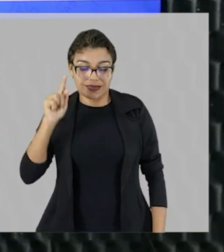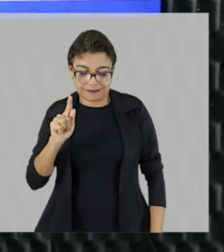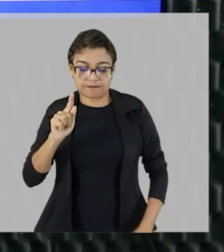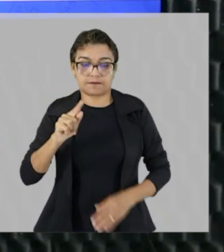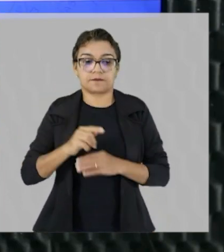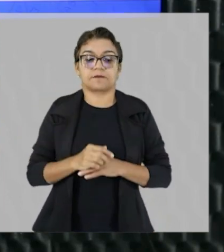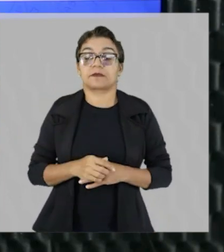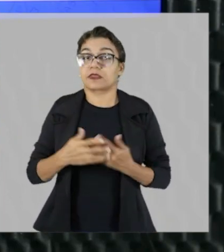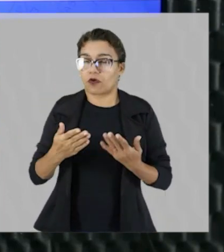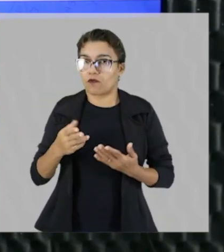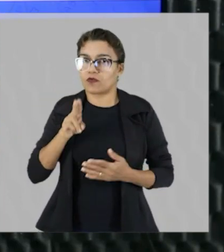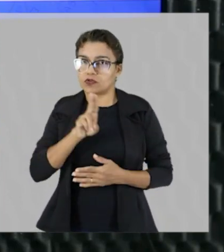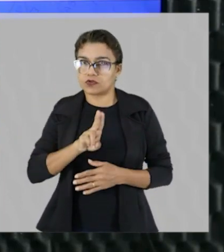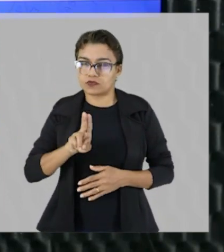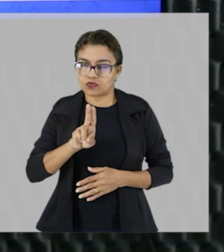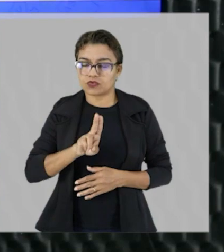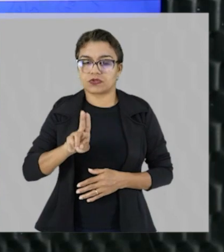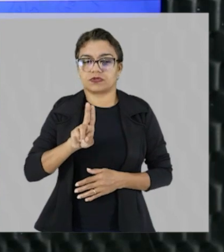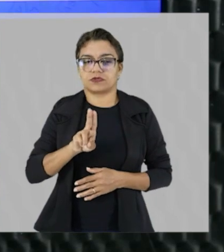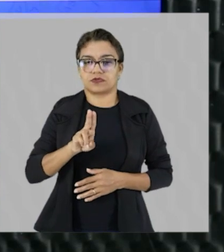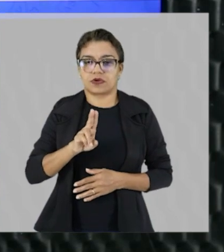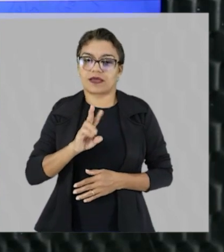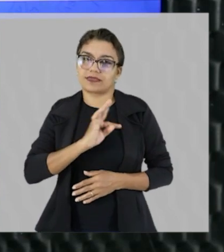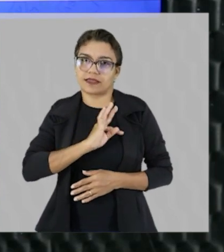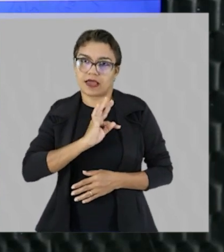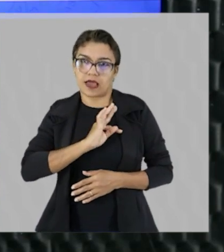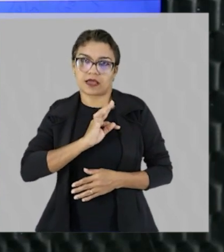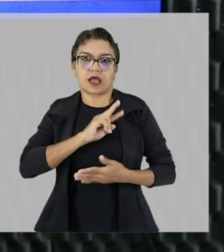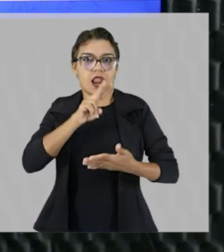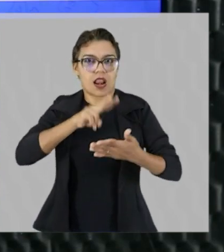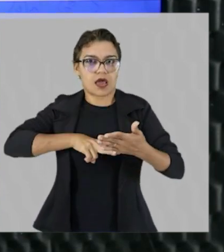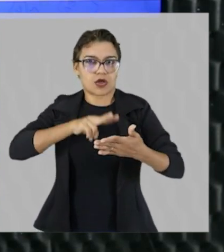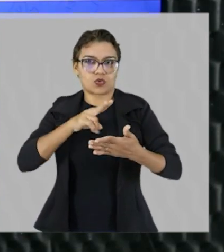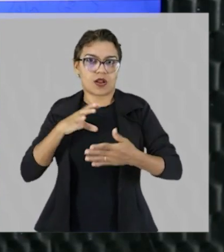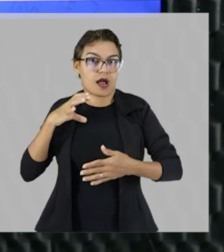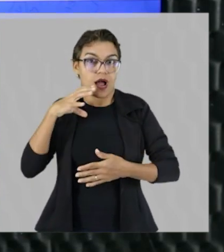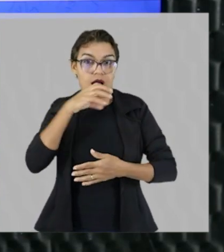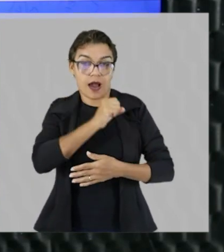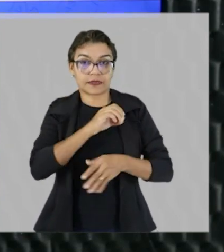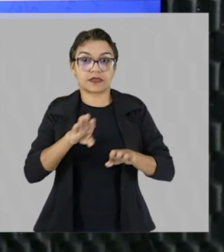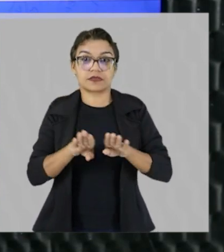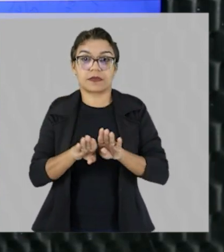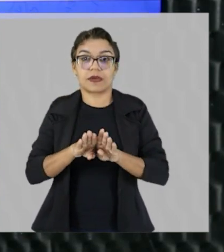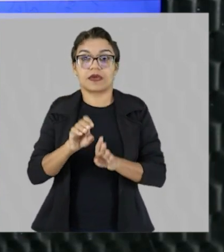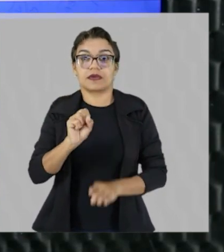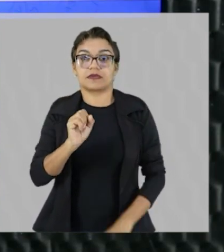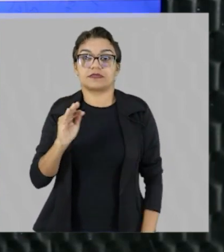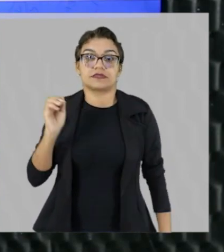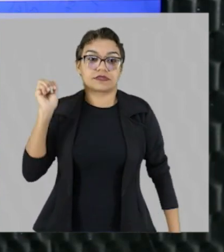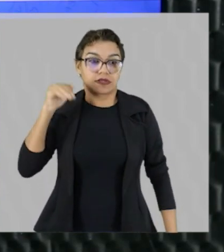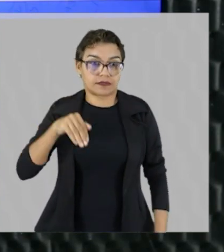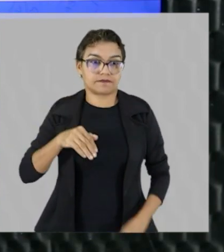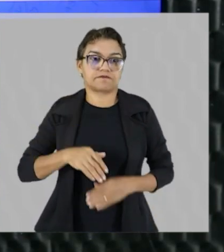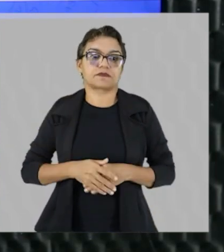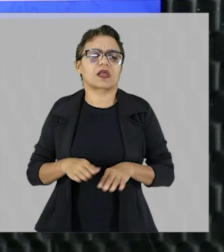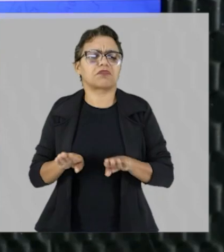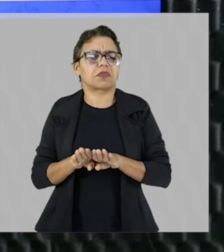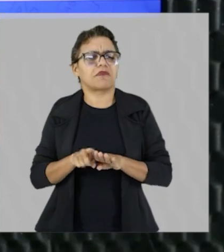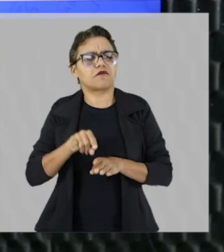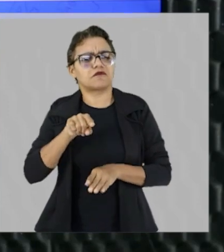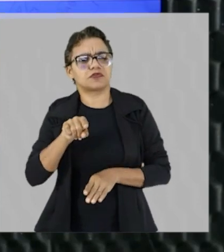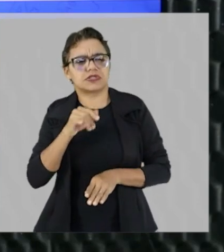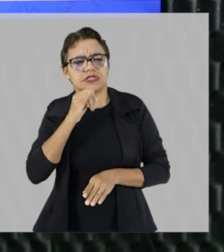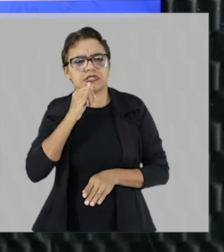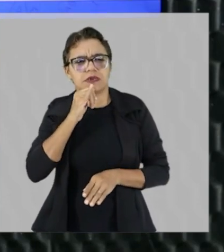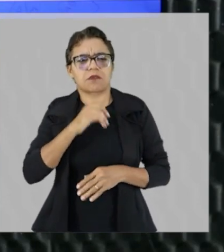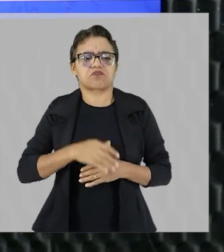scanner para fazer essa leitura rápida, tá? Folheando uma revista. E aí, o que acontece? Você está lá